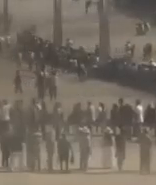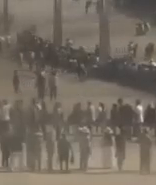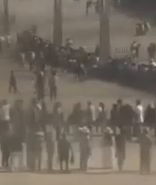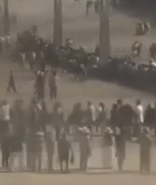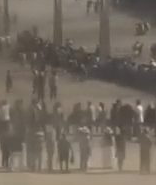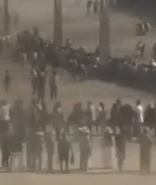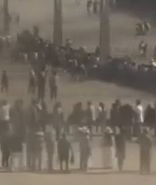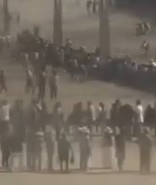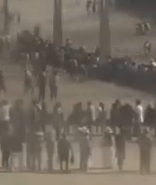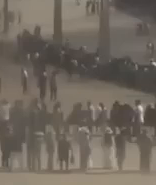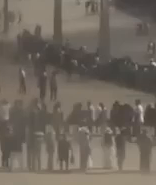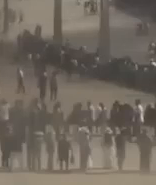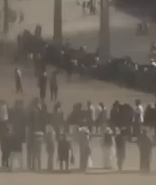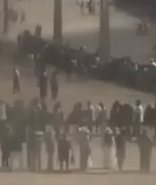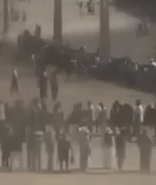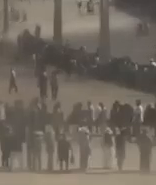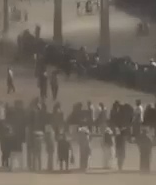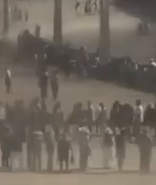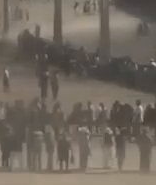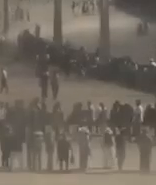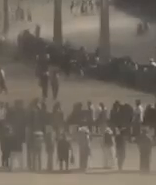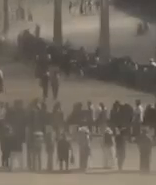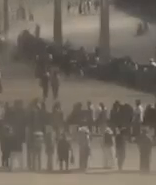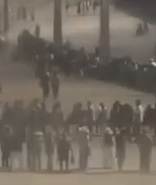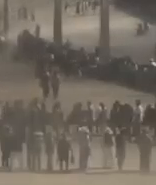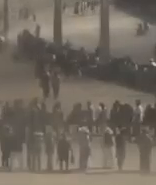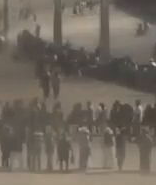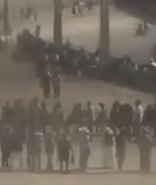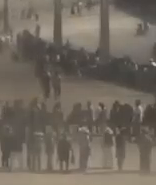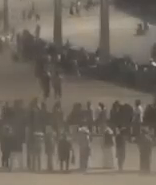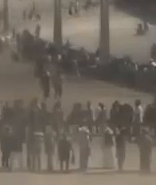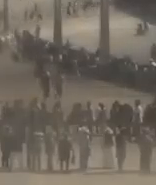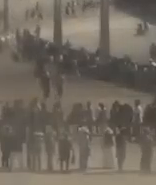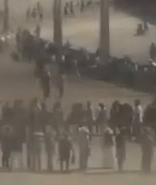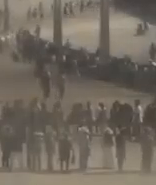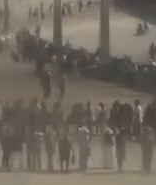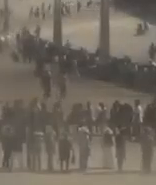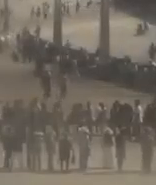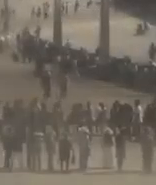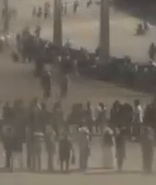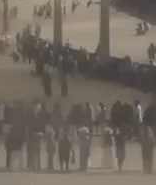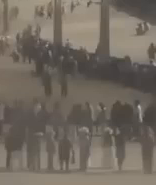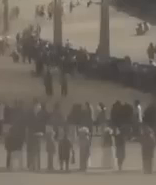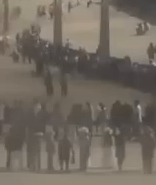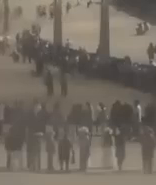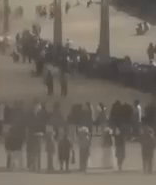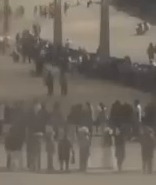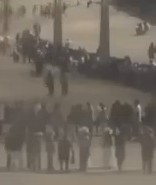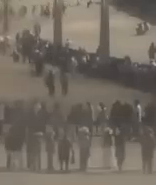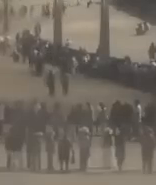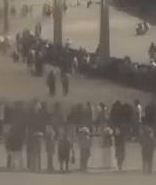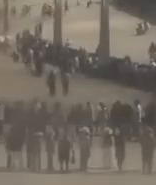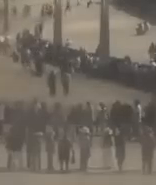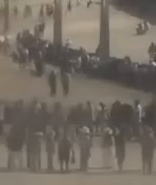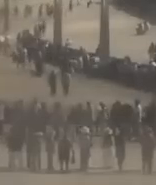Porto. Está ainda um grupo da Eslováquia, um grupo da Espanha e três grupos